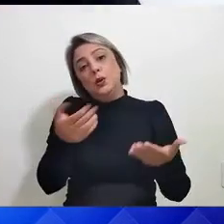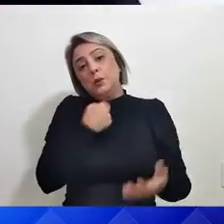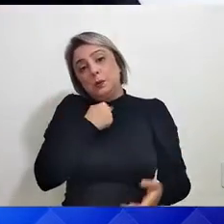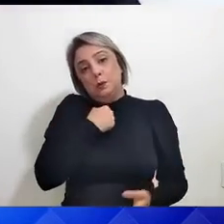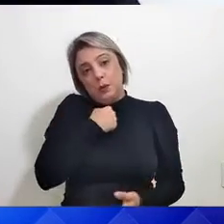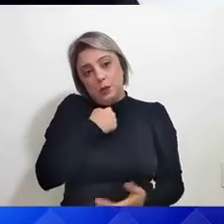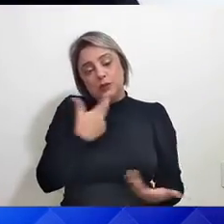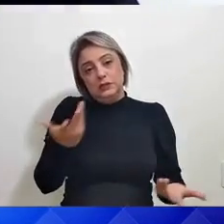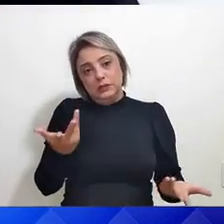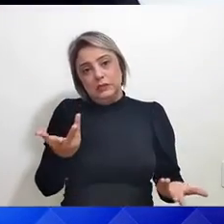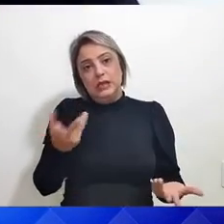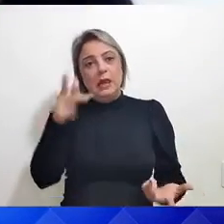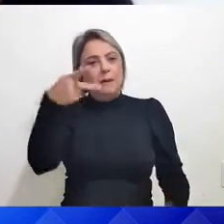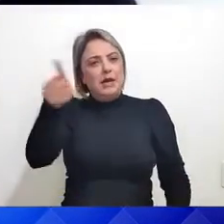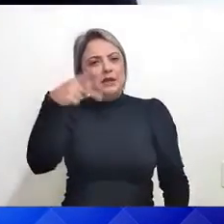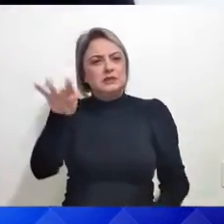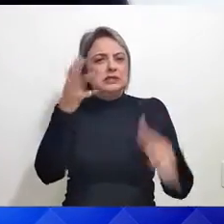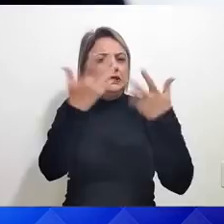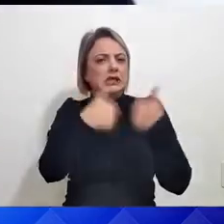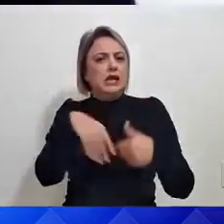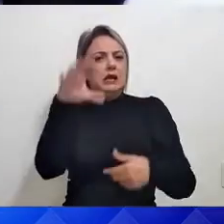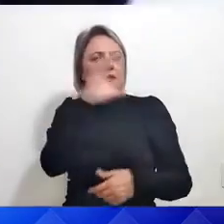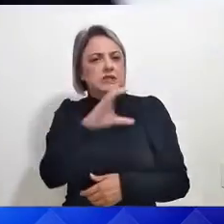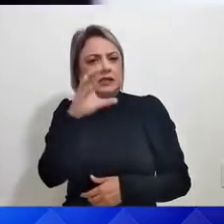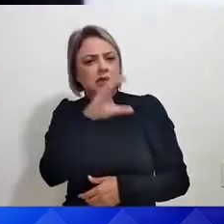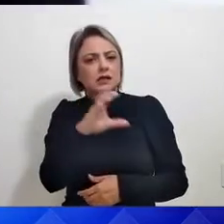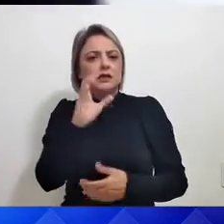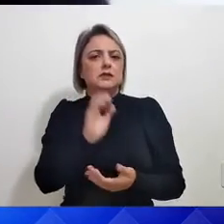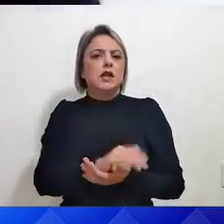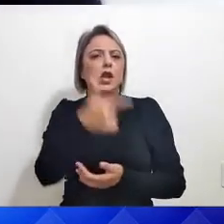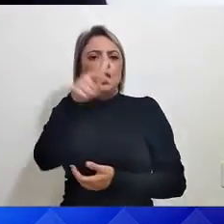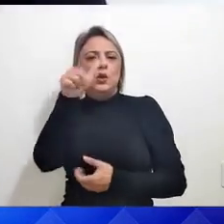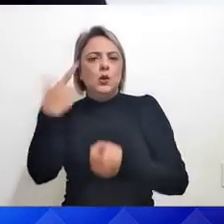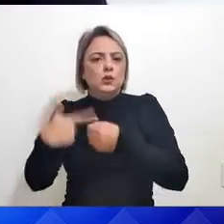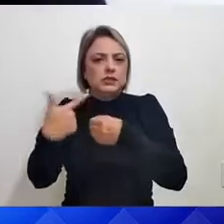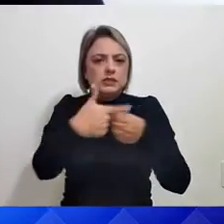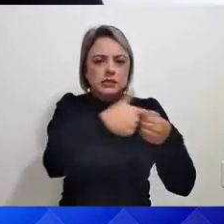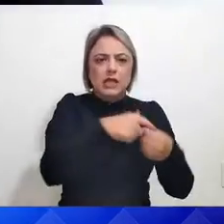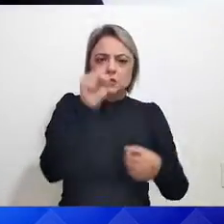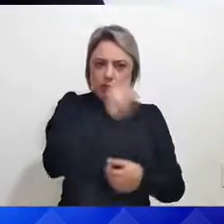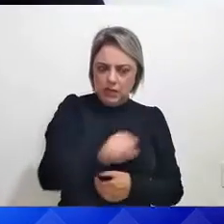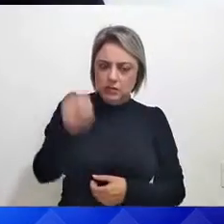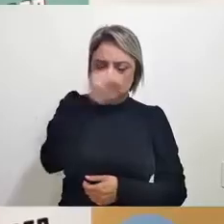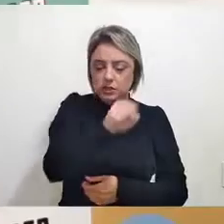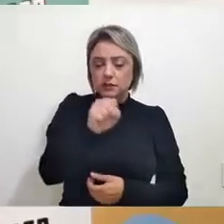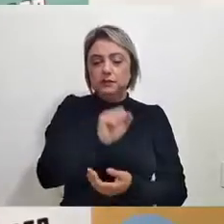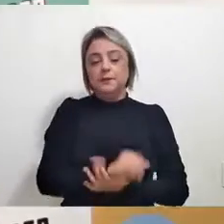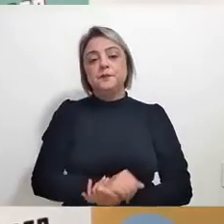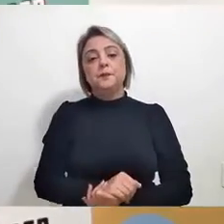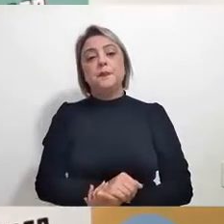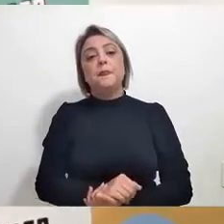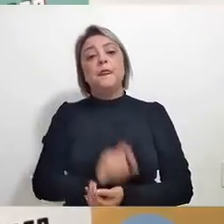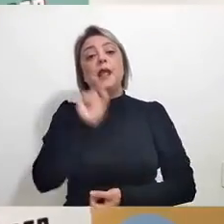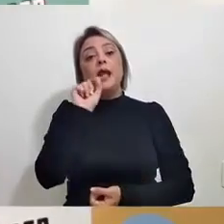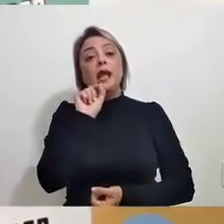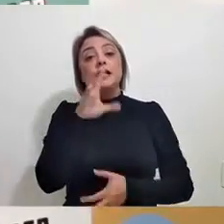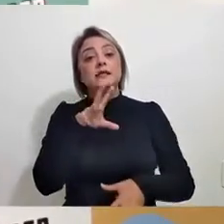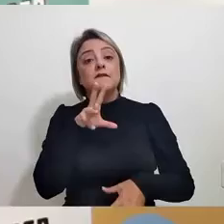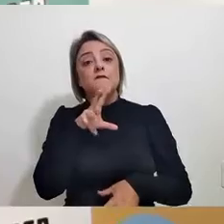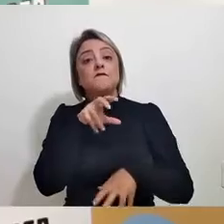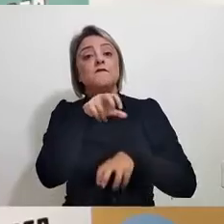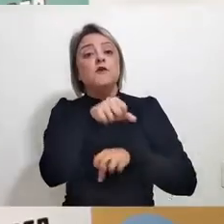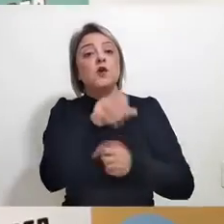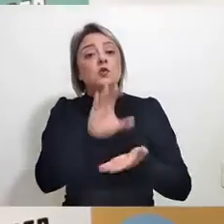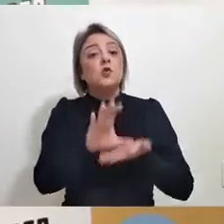desse movimento, e de vocês duas que são da linha de frente do Conselho Tutelar, que se elegem para isso. É bom a gente colocar